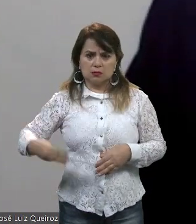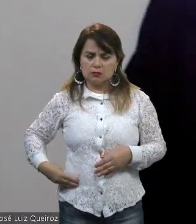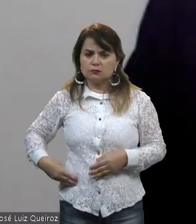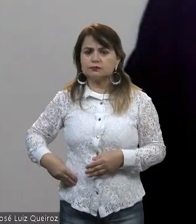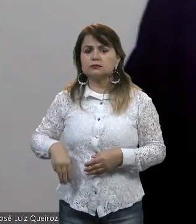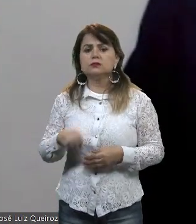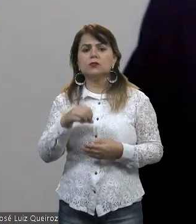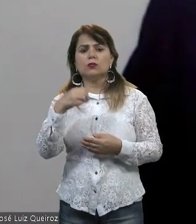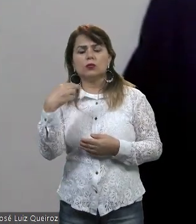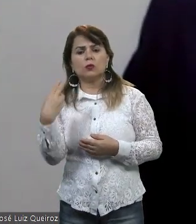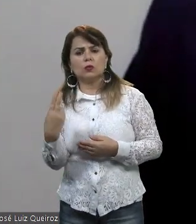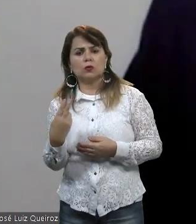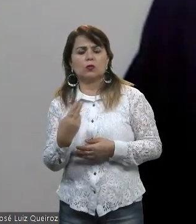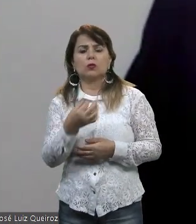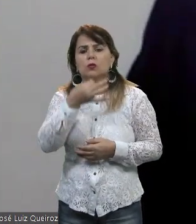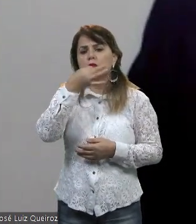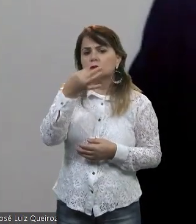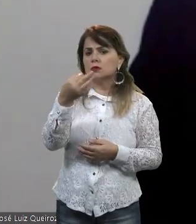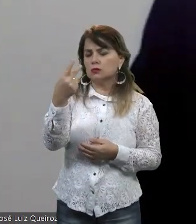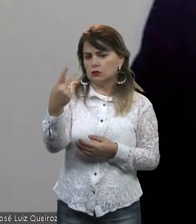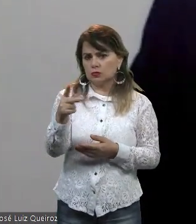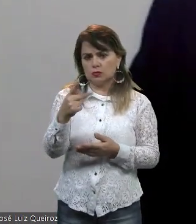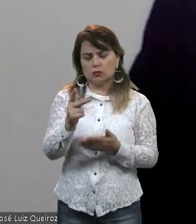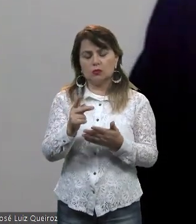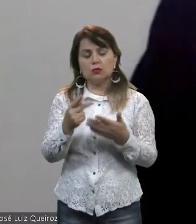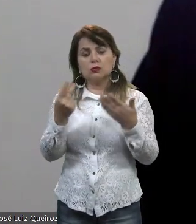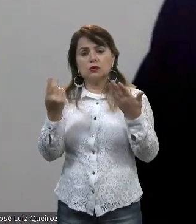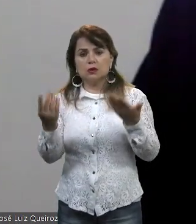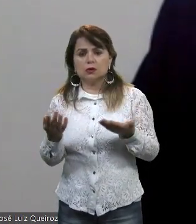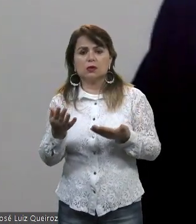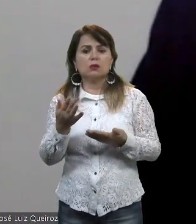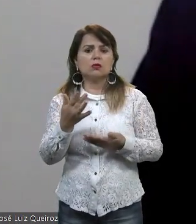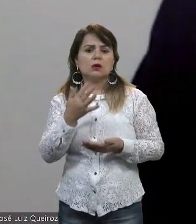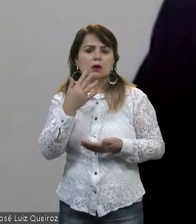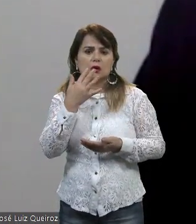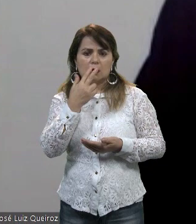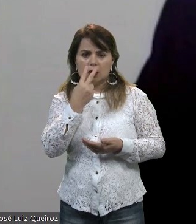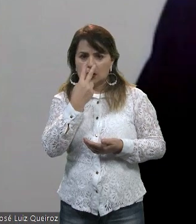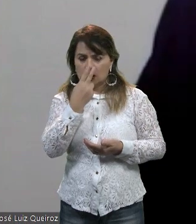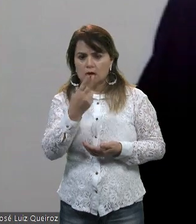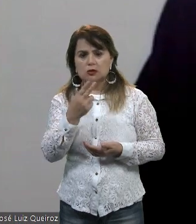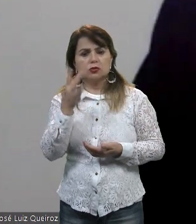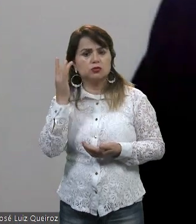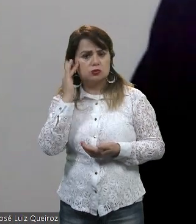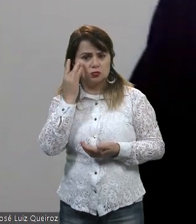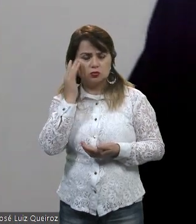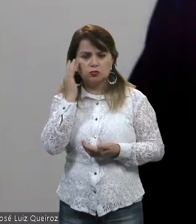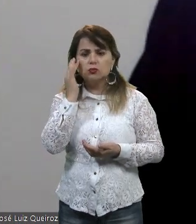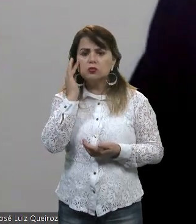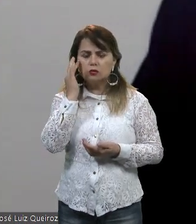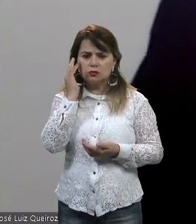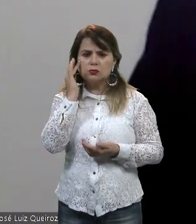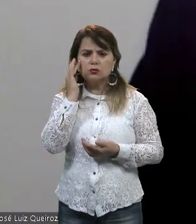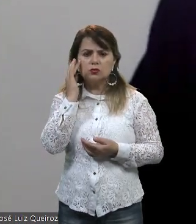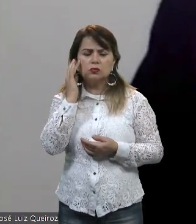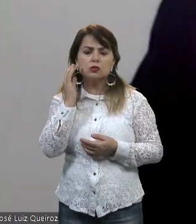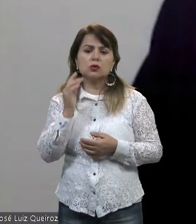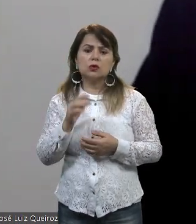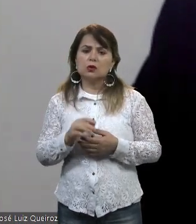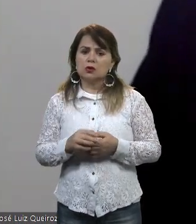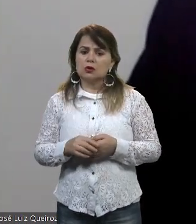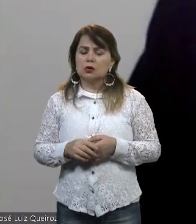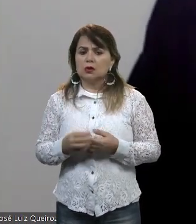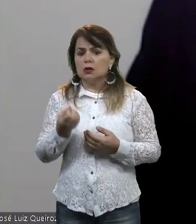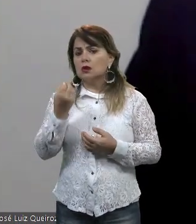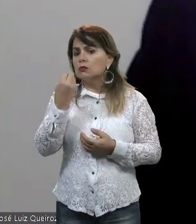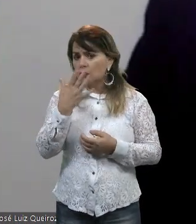dele, eu acho que, com todo respeito aos servidores, é claro que essa é uma medida que viria em boa hora,